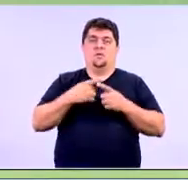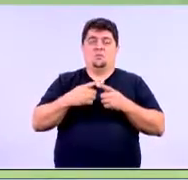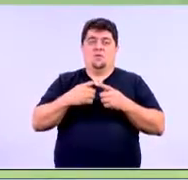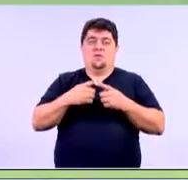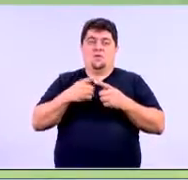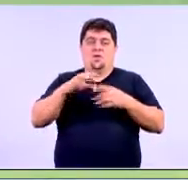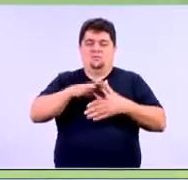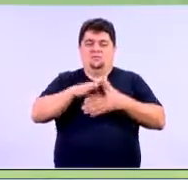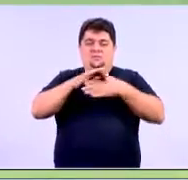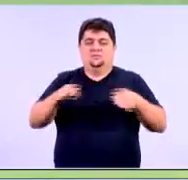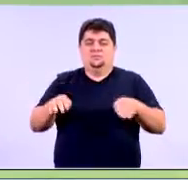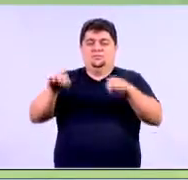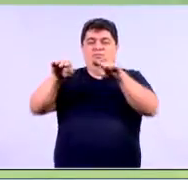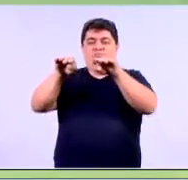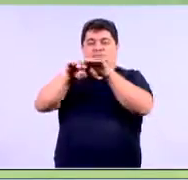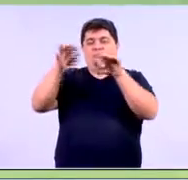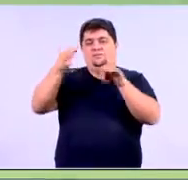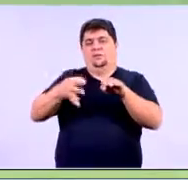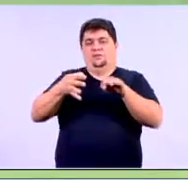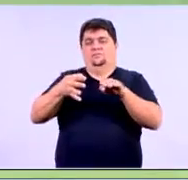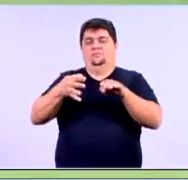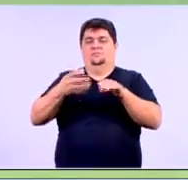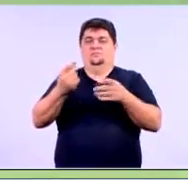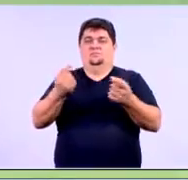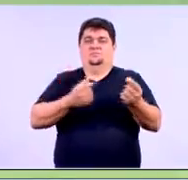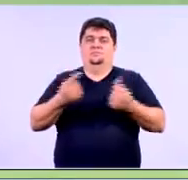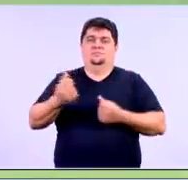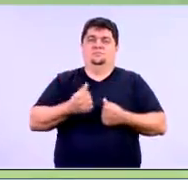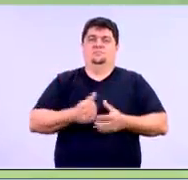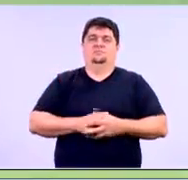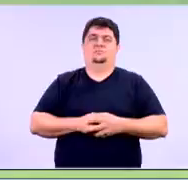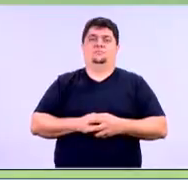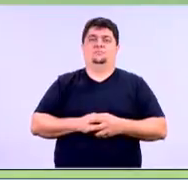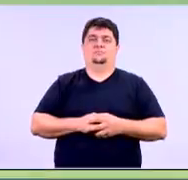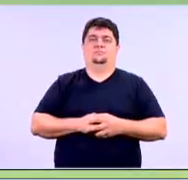igualdade no sistema tributário.